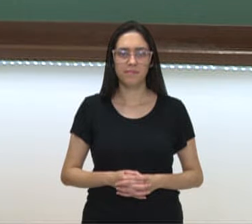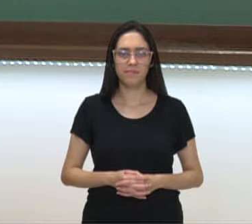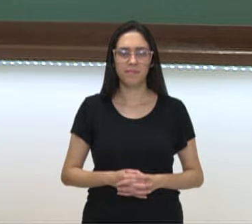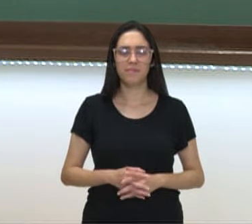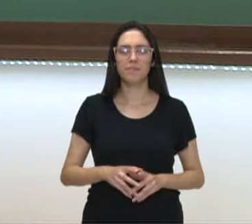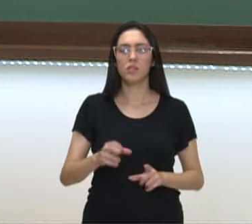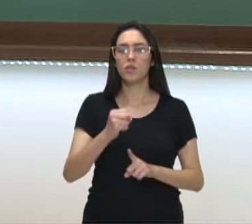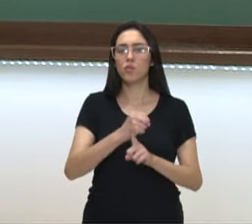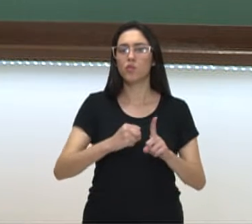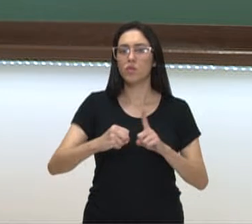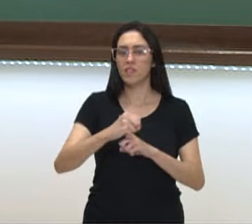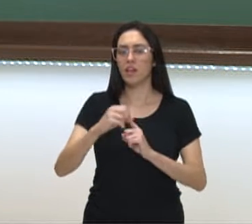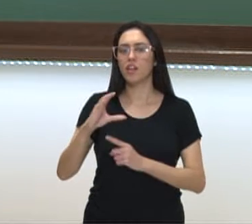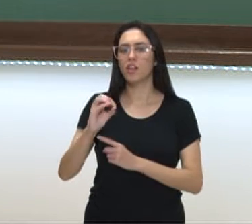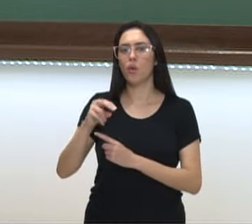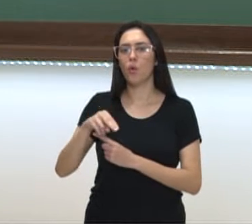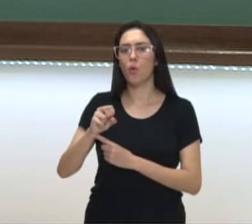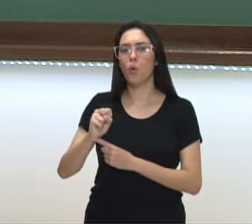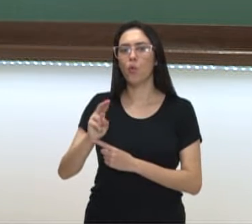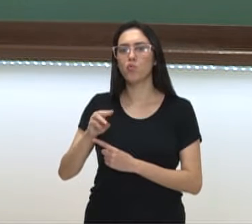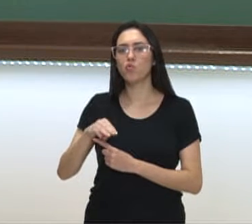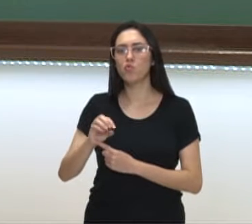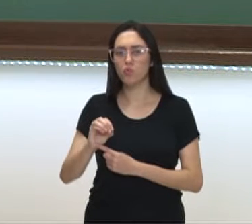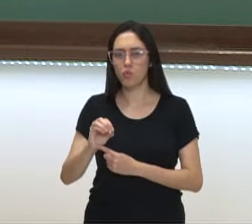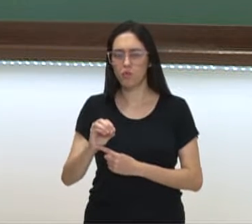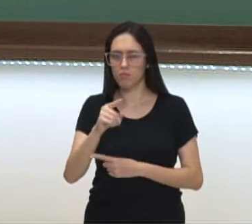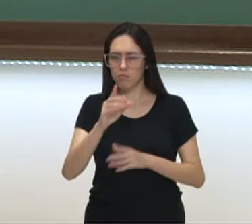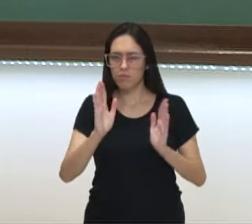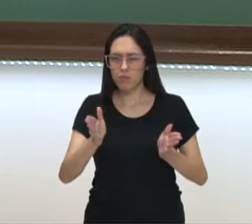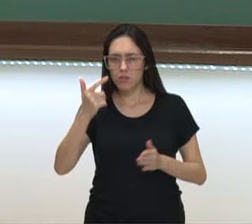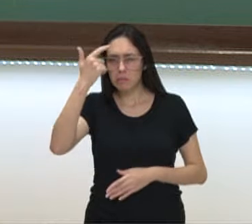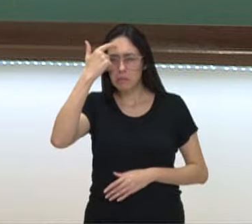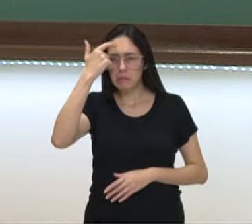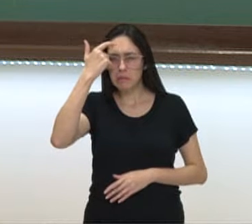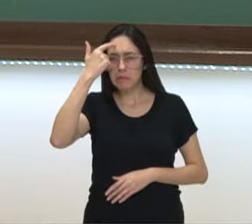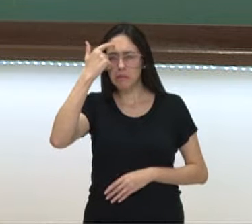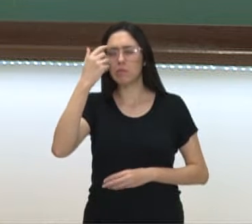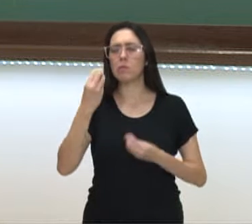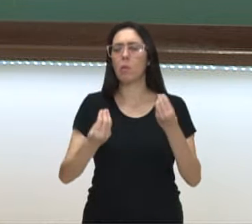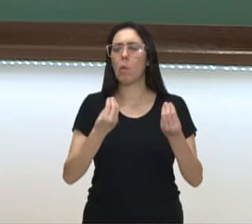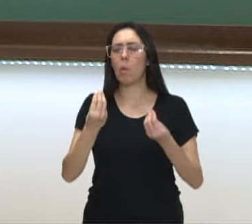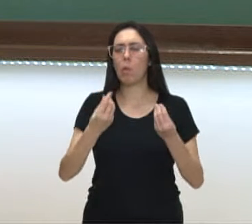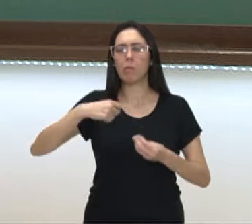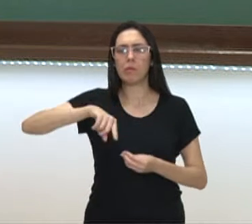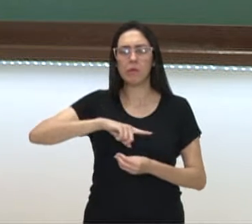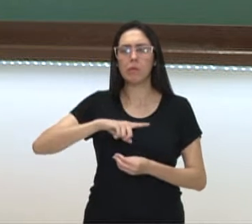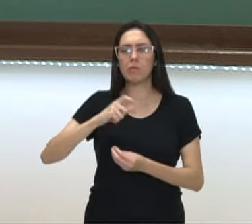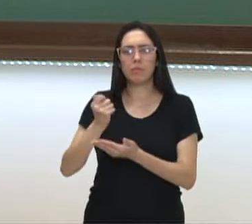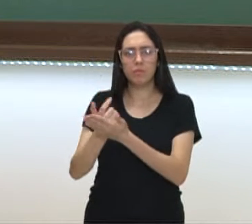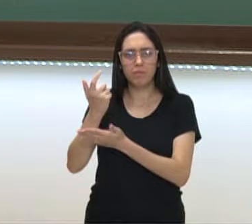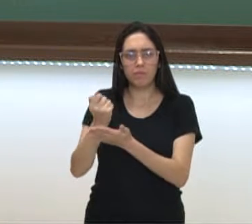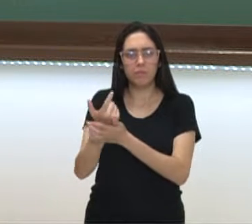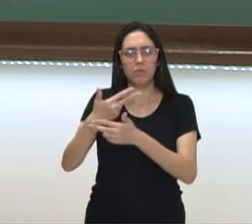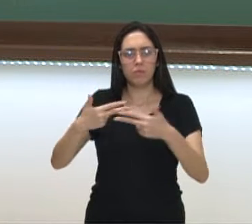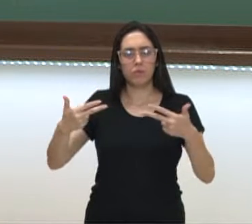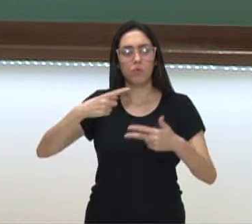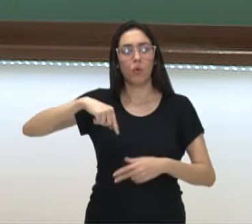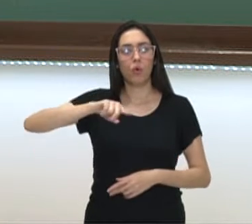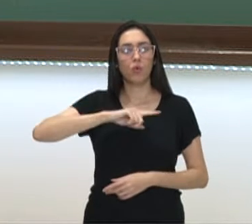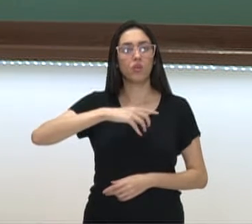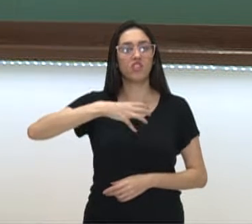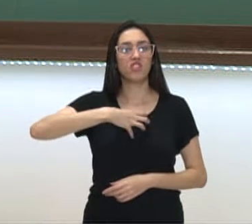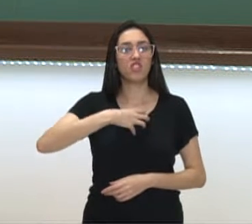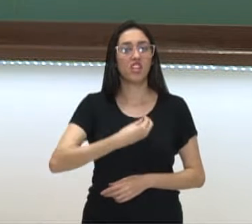Sociedade de consumo. Você já parou para pensar de que forma o nosso consumo e o nosso modo de vida